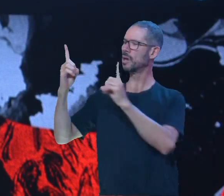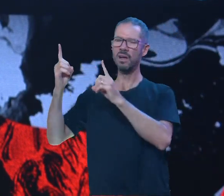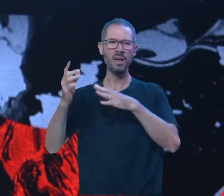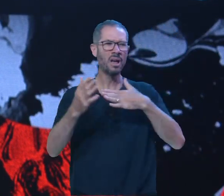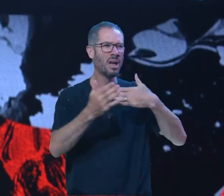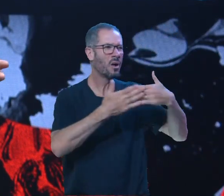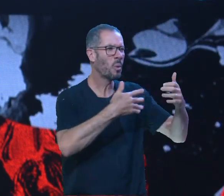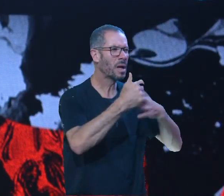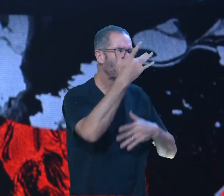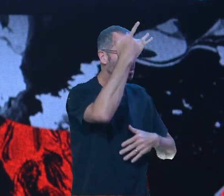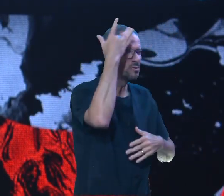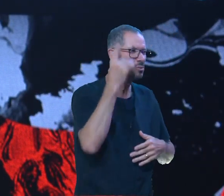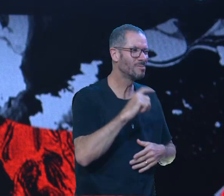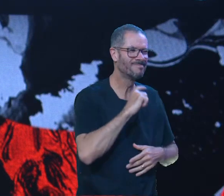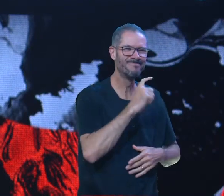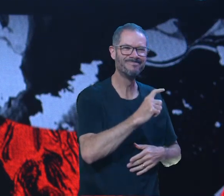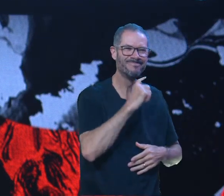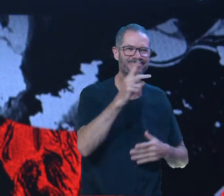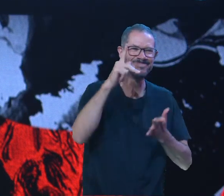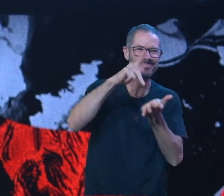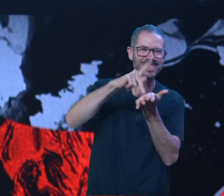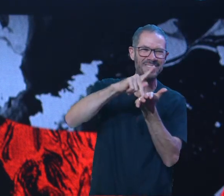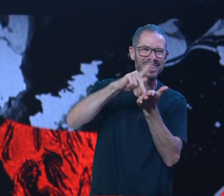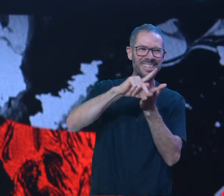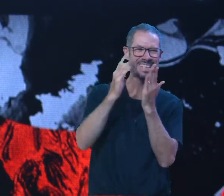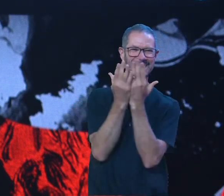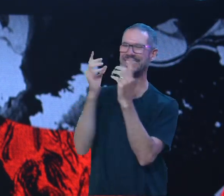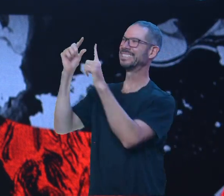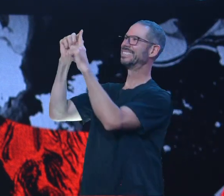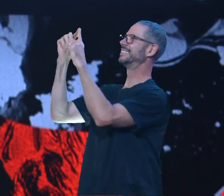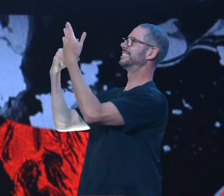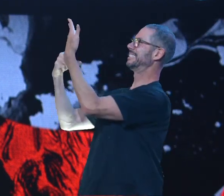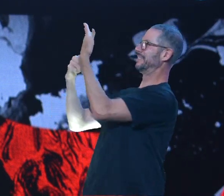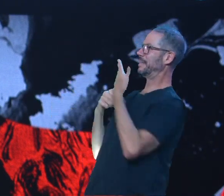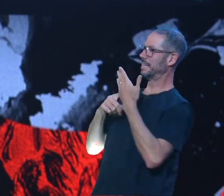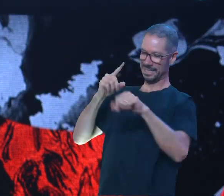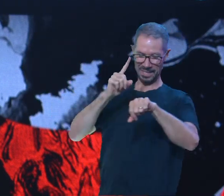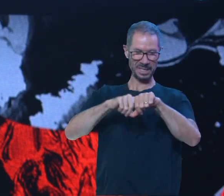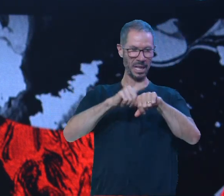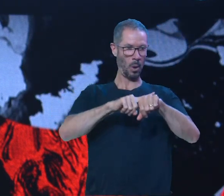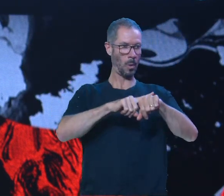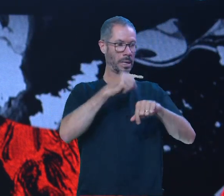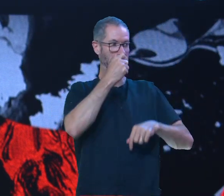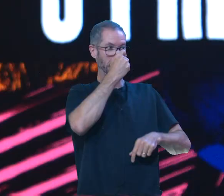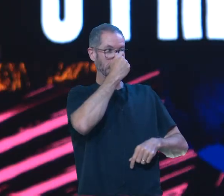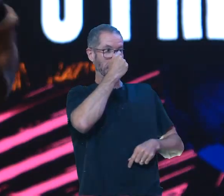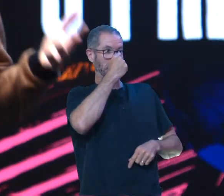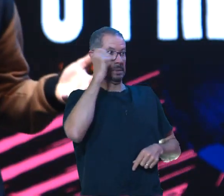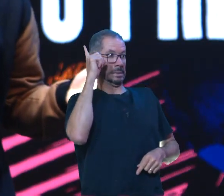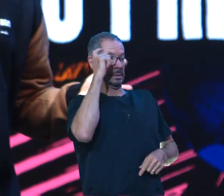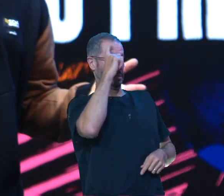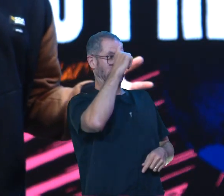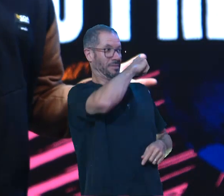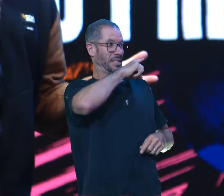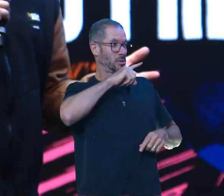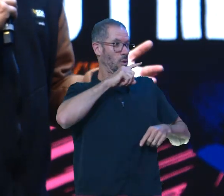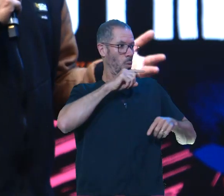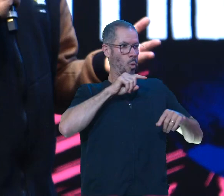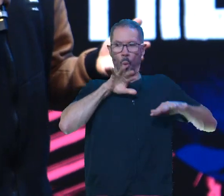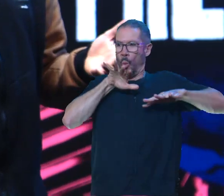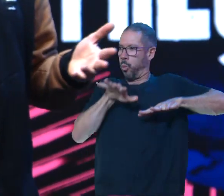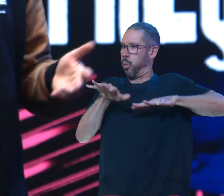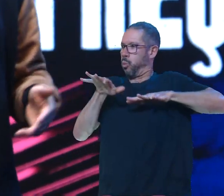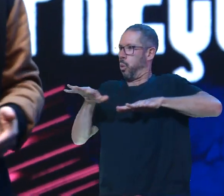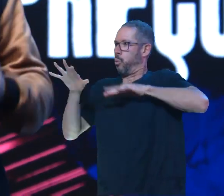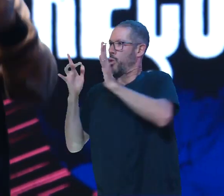um. Nada, a verdade que a palavra nos revela, por exemplo, na hora que o negócio aperta, multidões seguiam Jesus, mas na